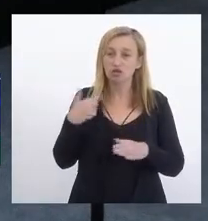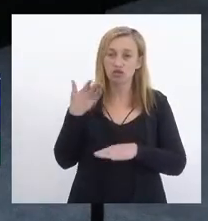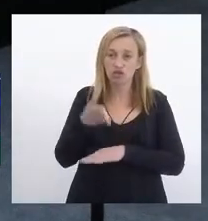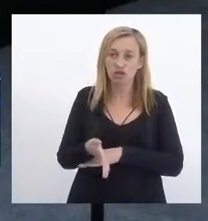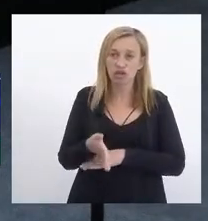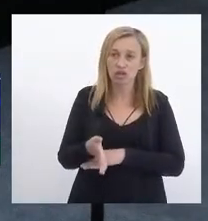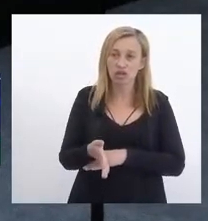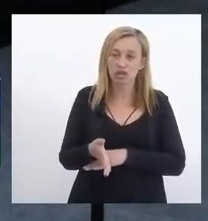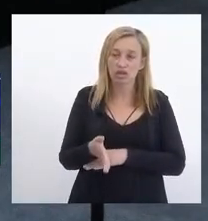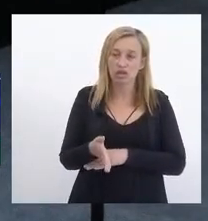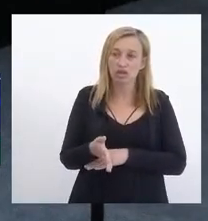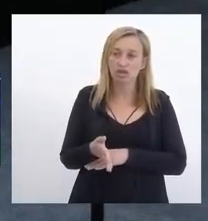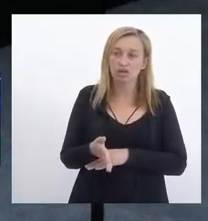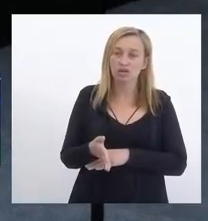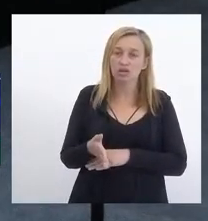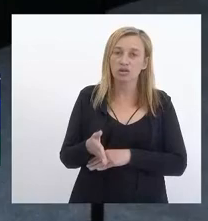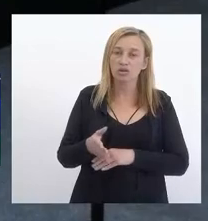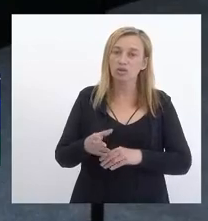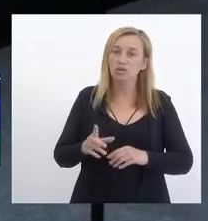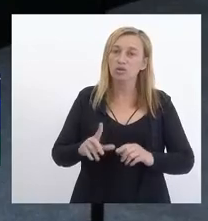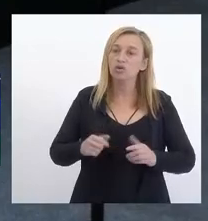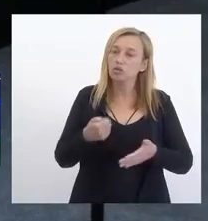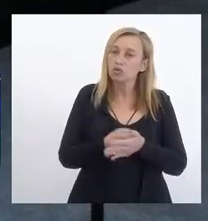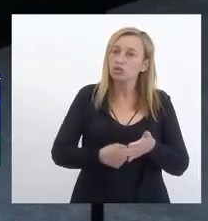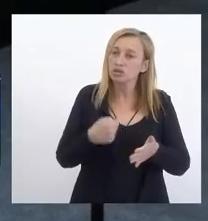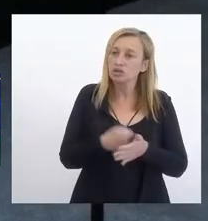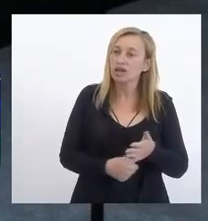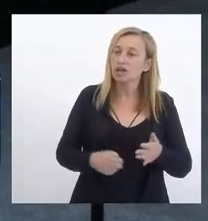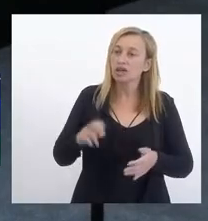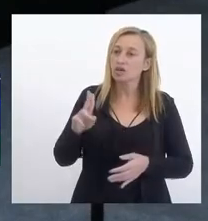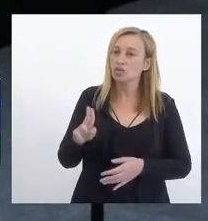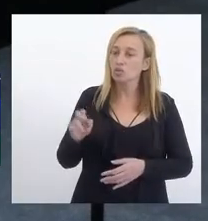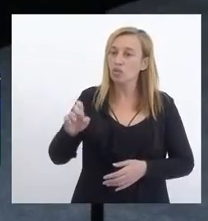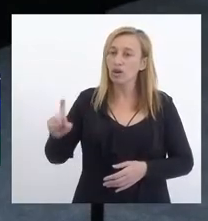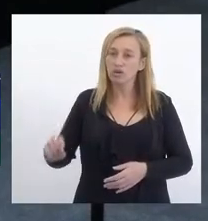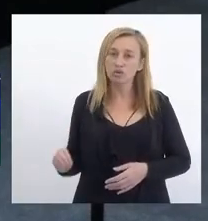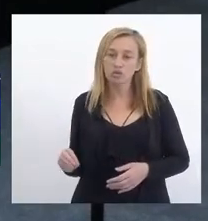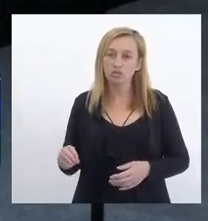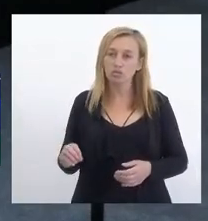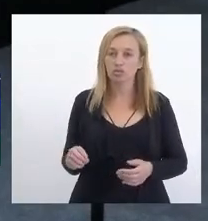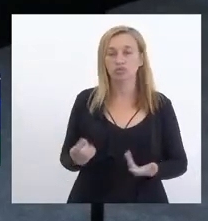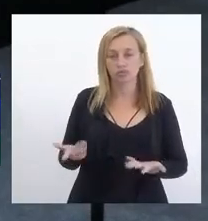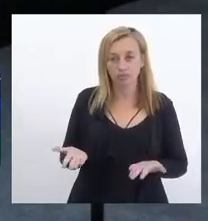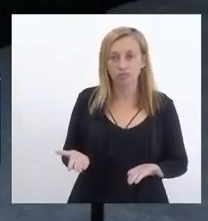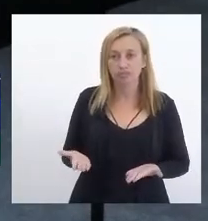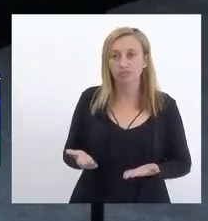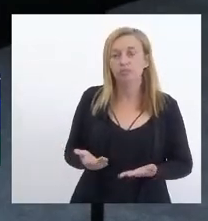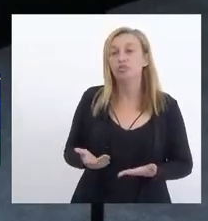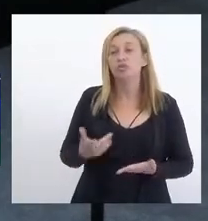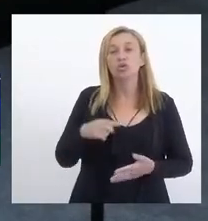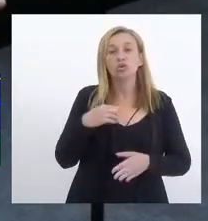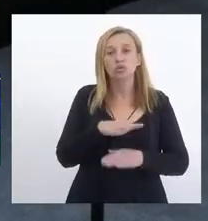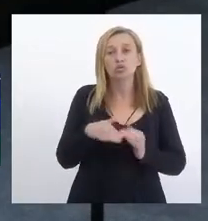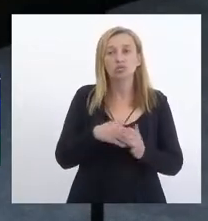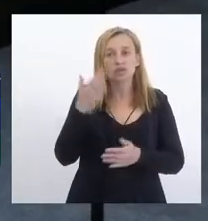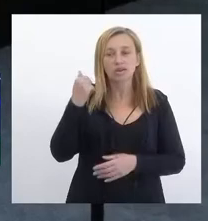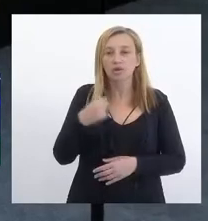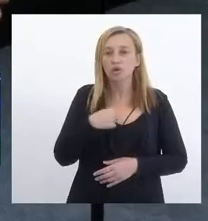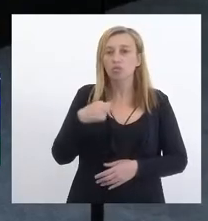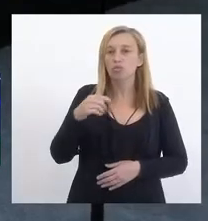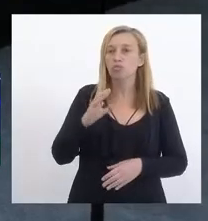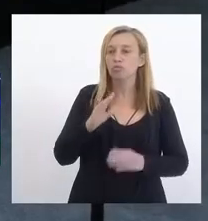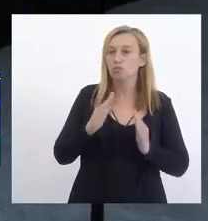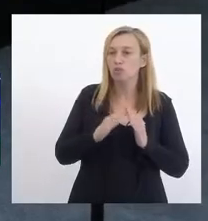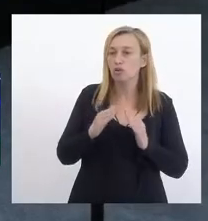abracei a causa da UESO, porque resolvi fazer um mandato, que é um mandato estadual. Todo mundo sabe que eu sou morador de Niterói,